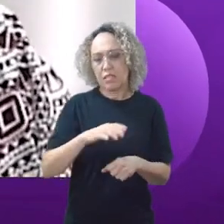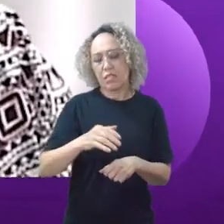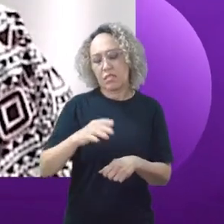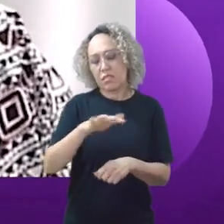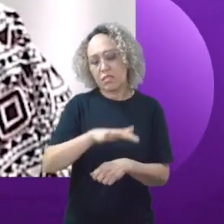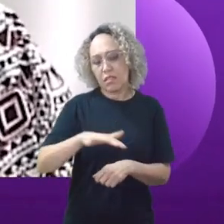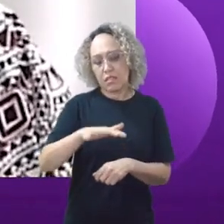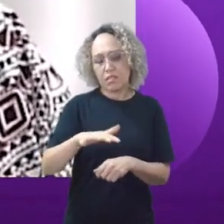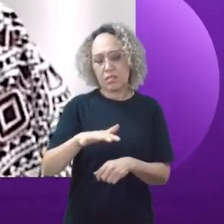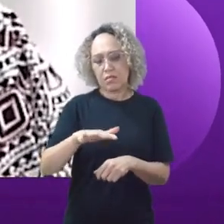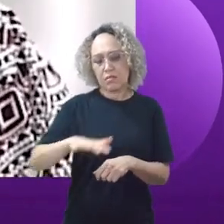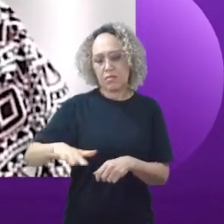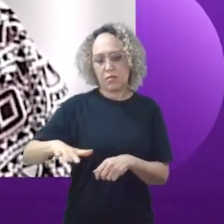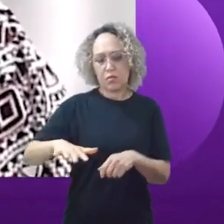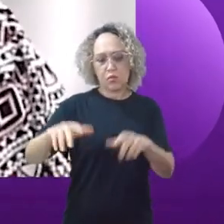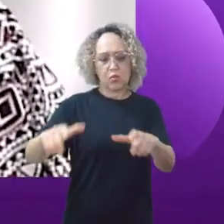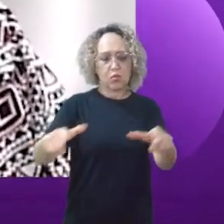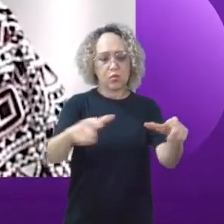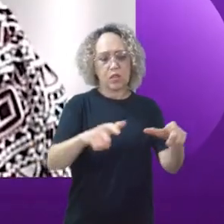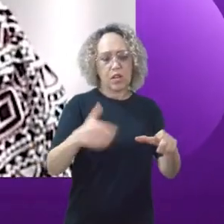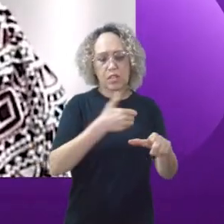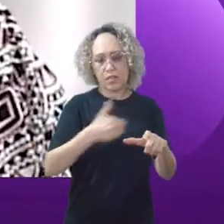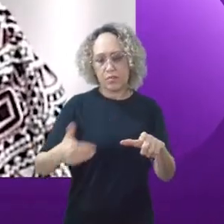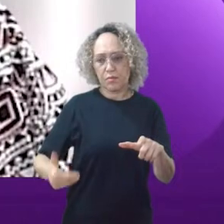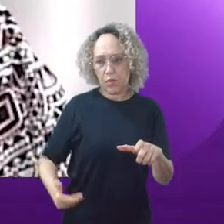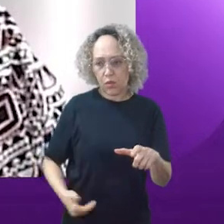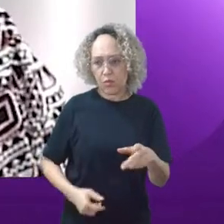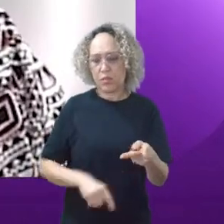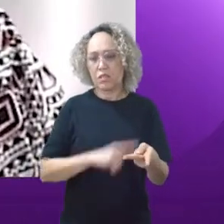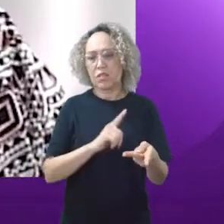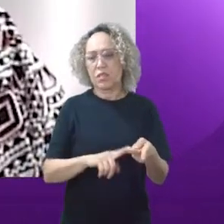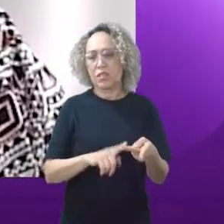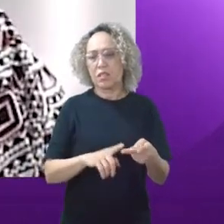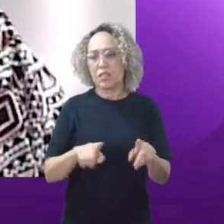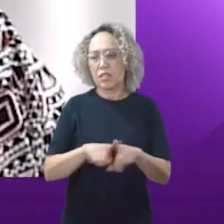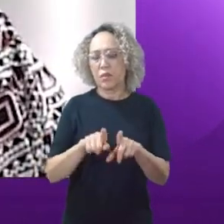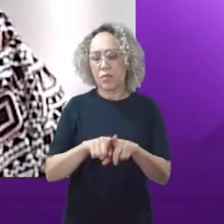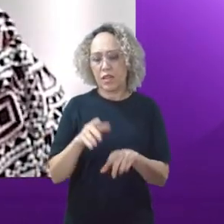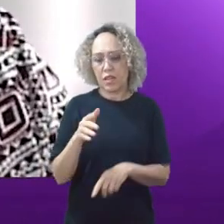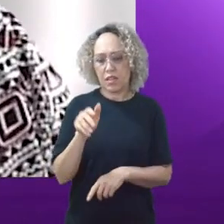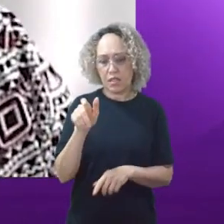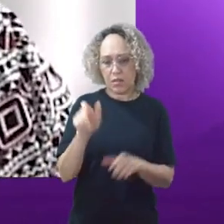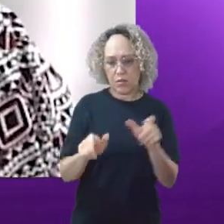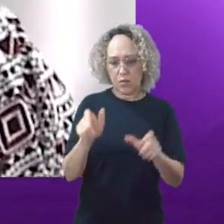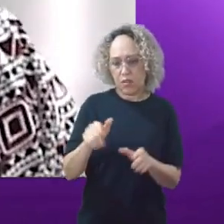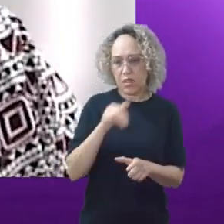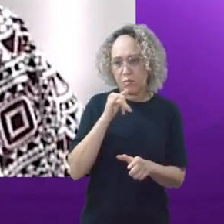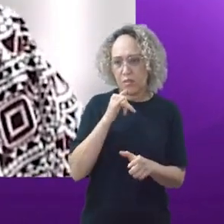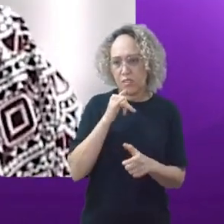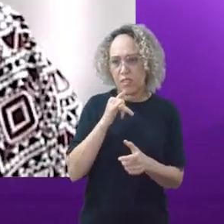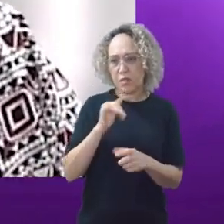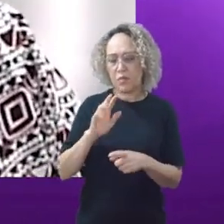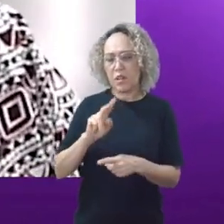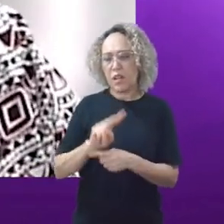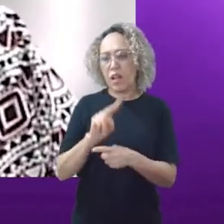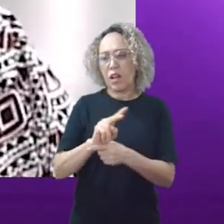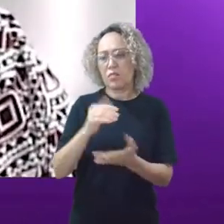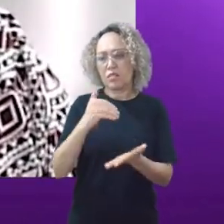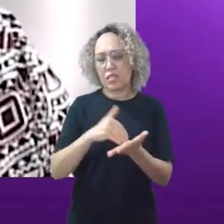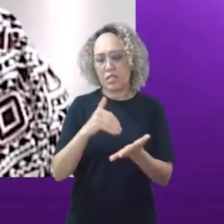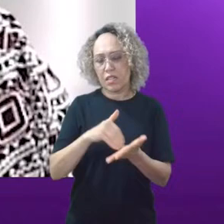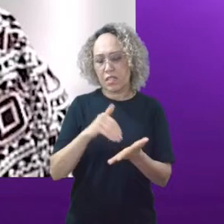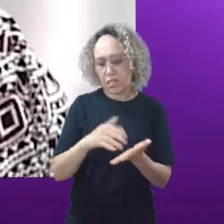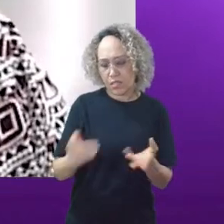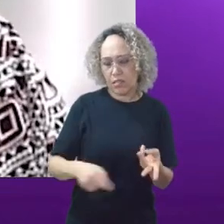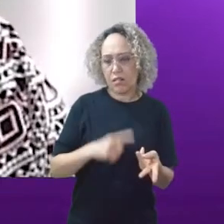públicas, a gente vai encontrar entre as recepcionistas e auxiliares de escritório, entre